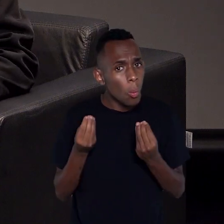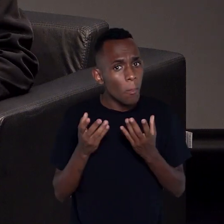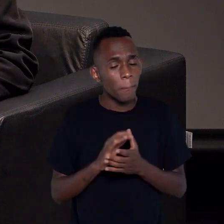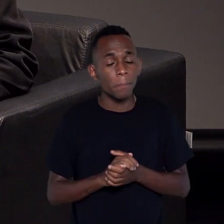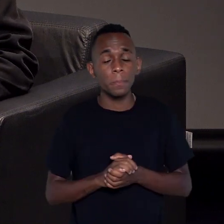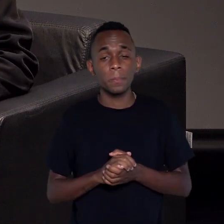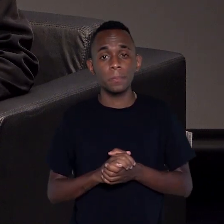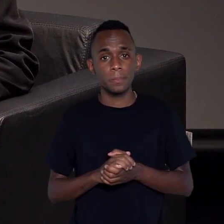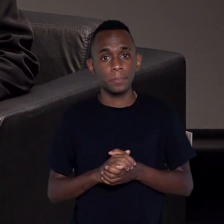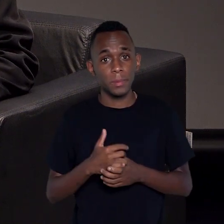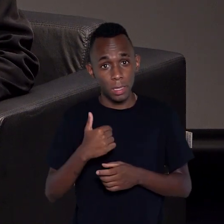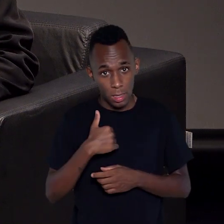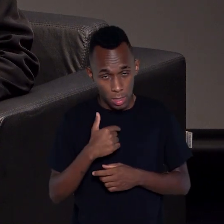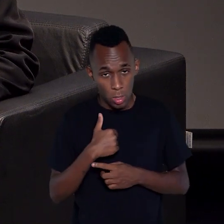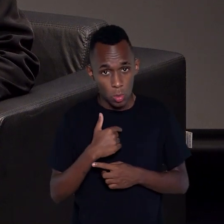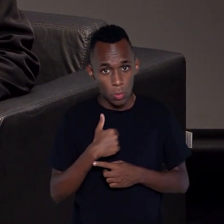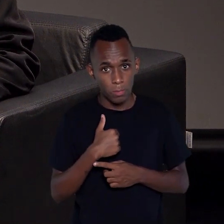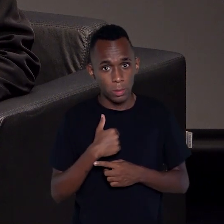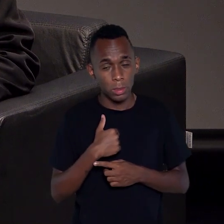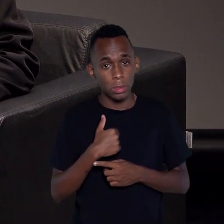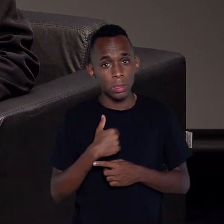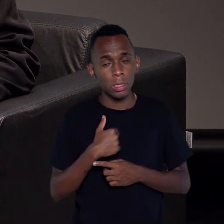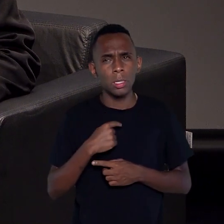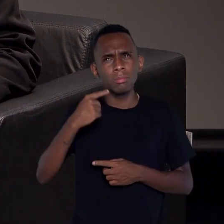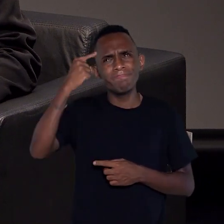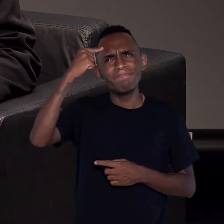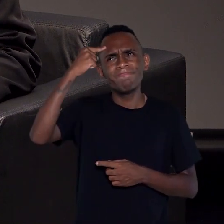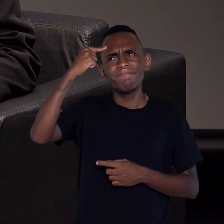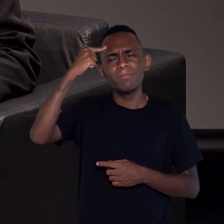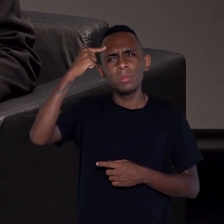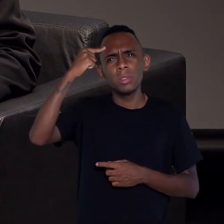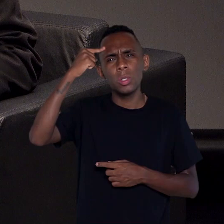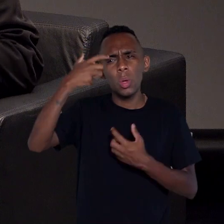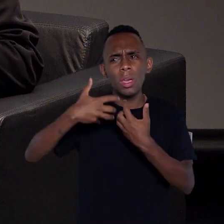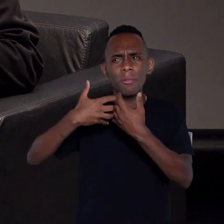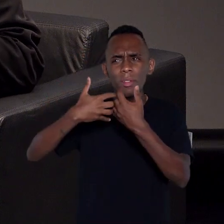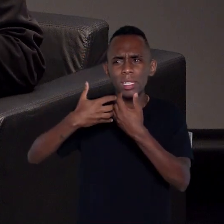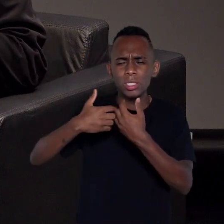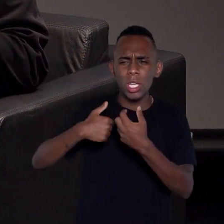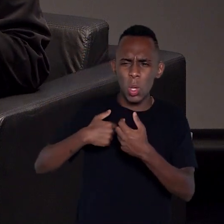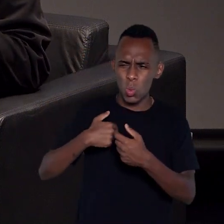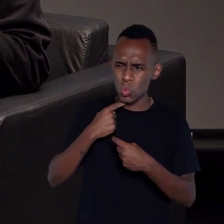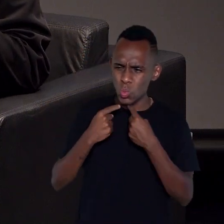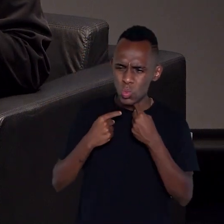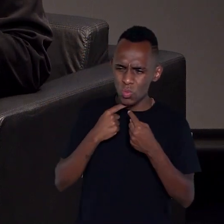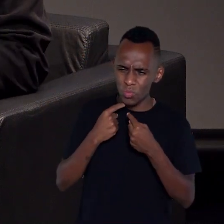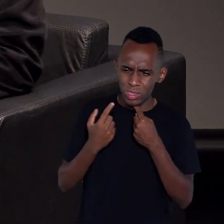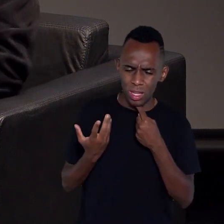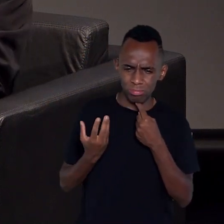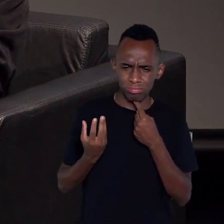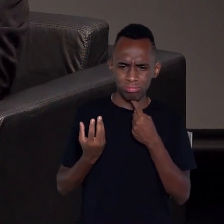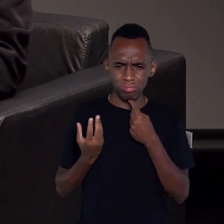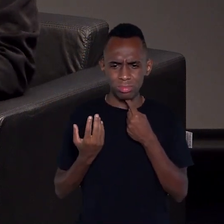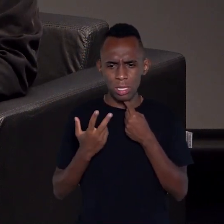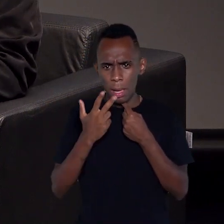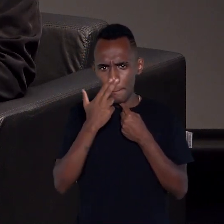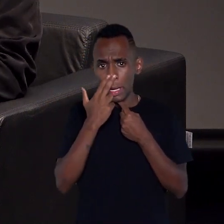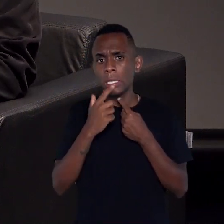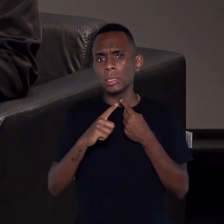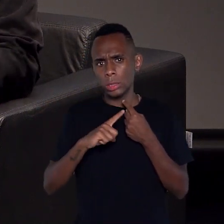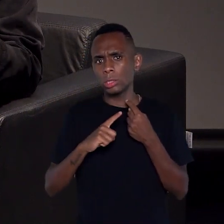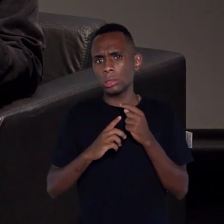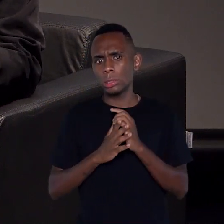caminho. E o que foi que eu... Aí eu pensei, mas eu cheguei a duvidar, de uma maneira